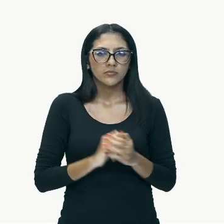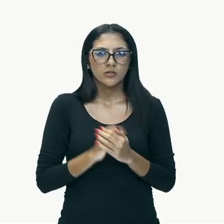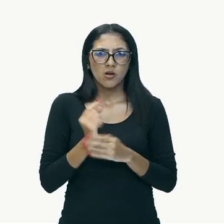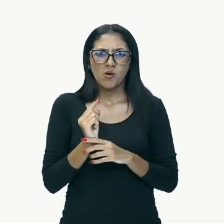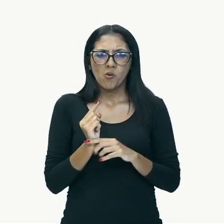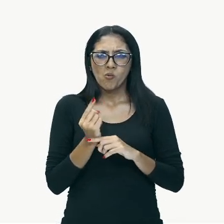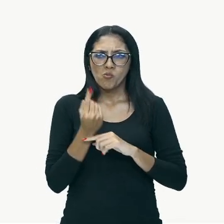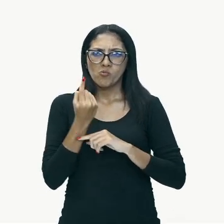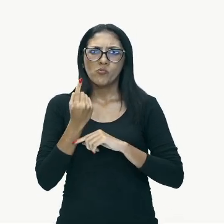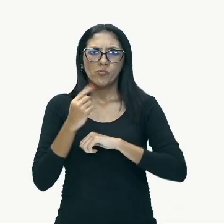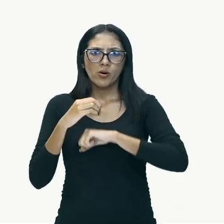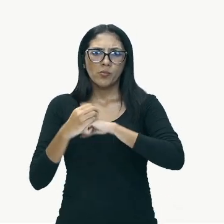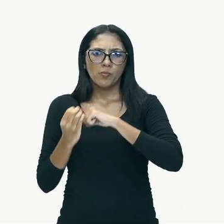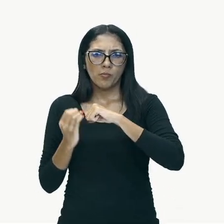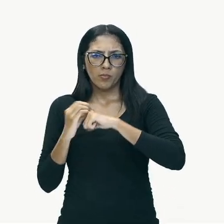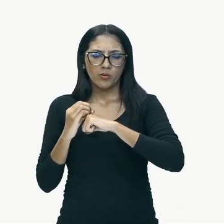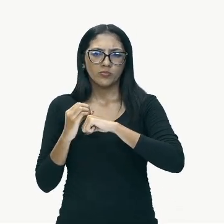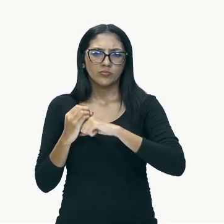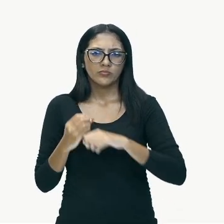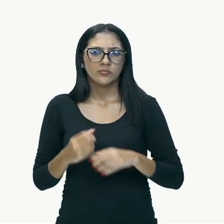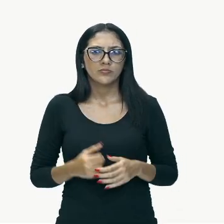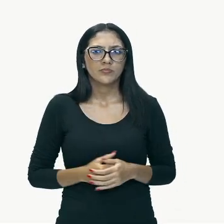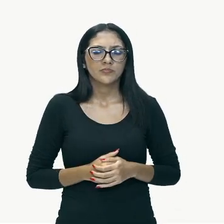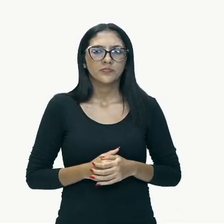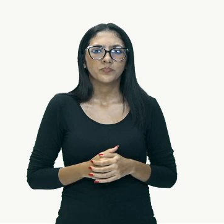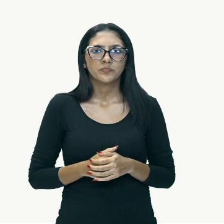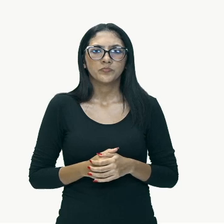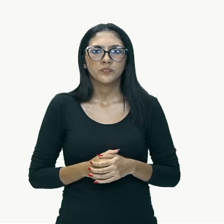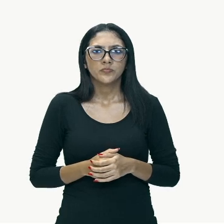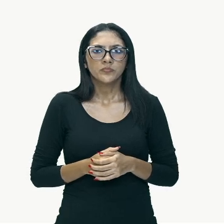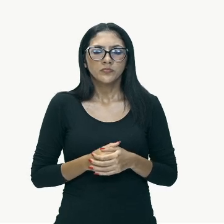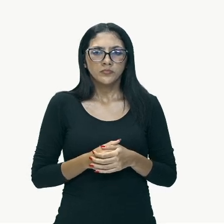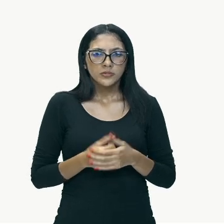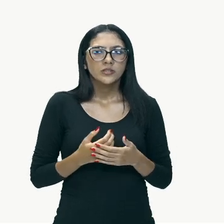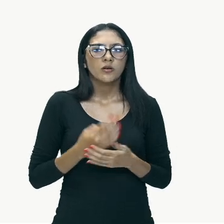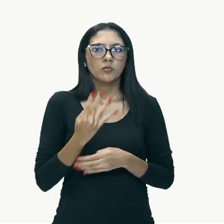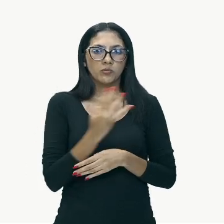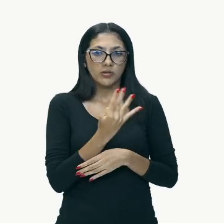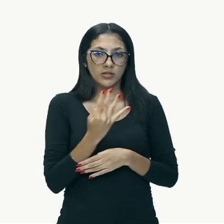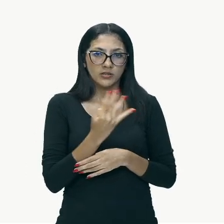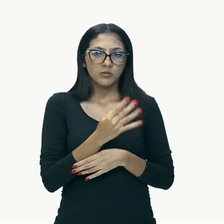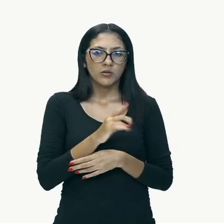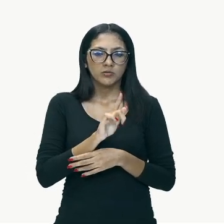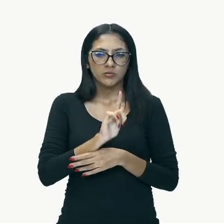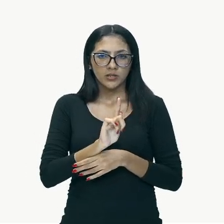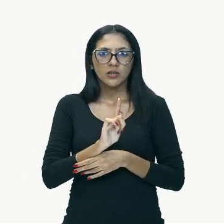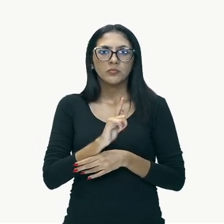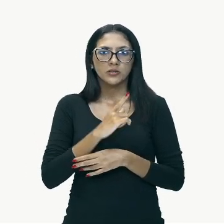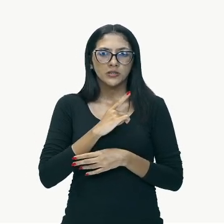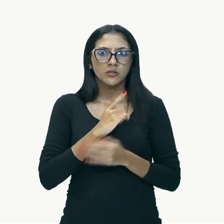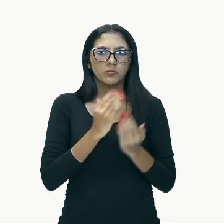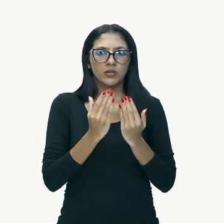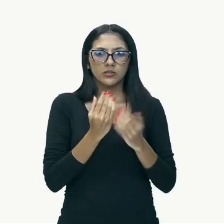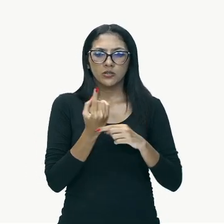44 gramas. Então, dessa forma, 44 gramas tá para 1